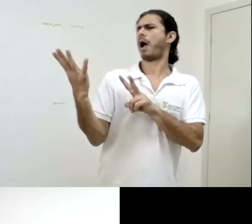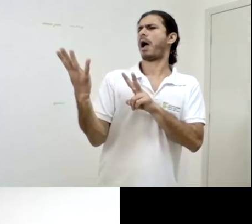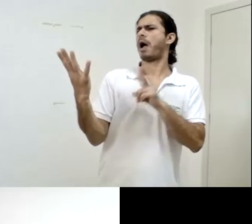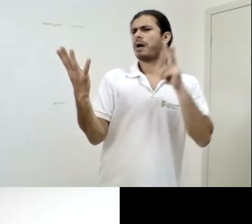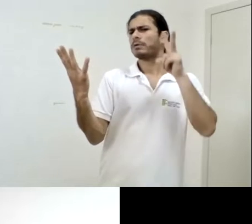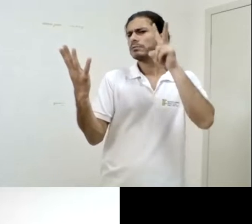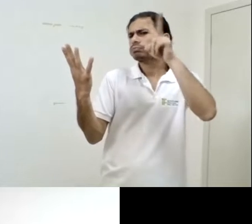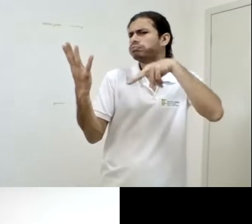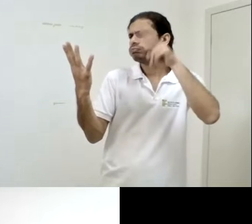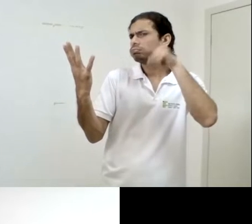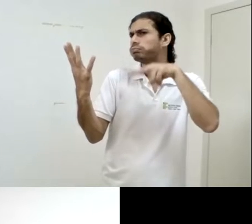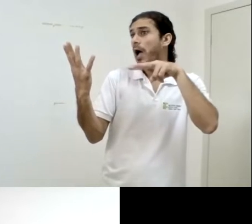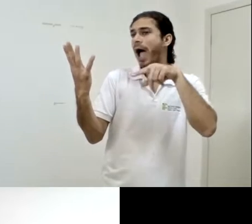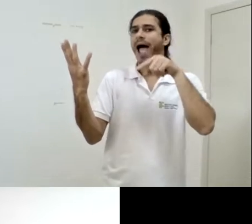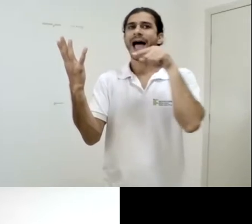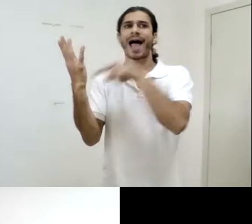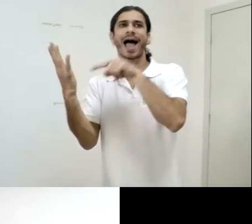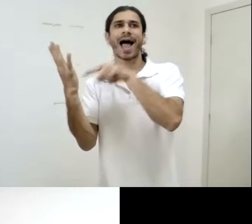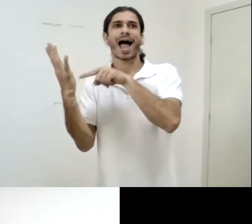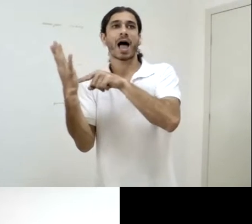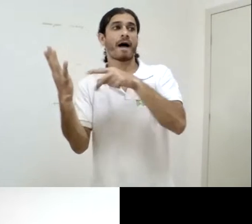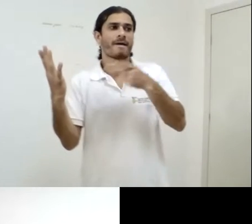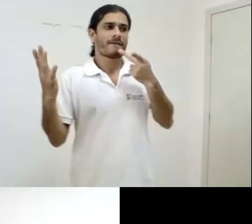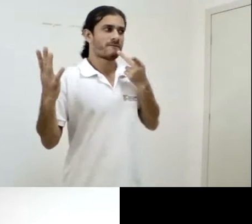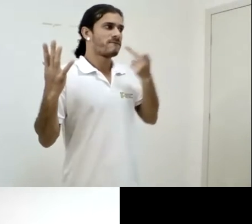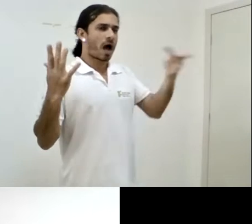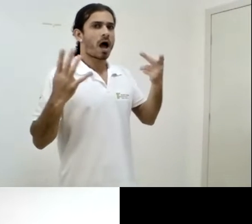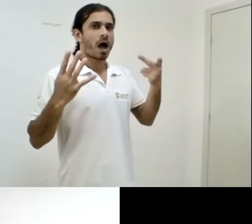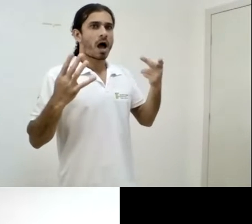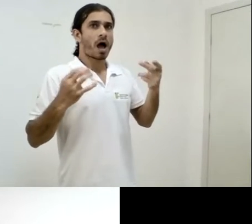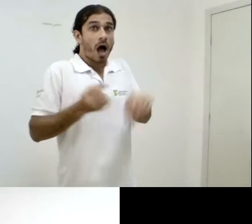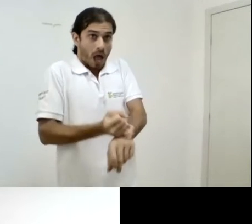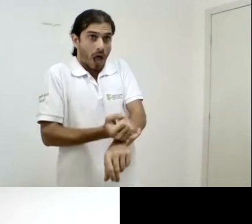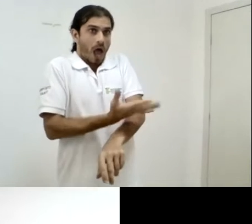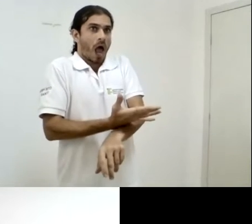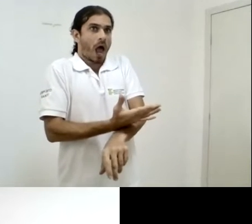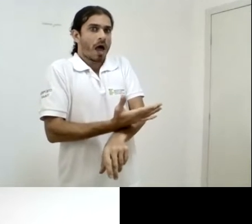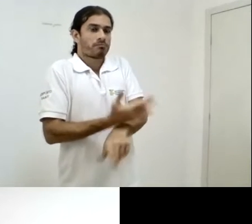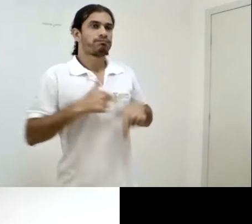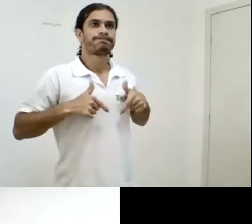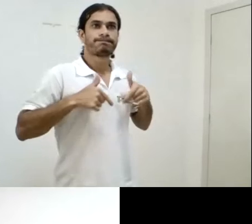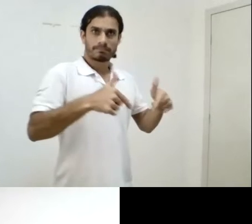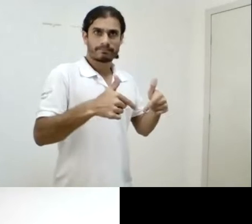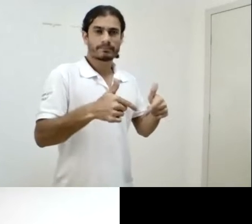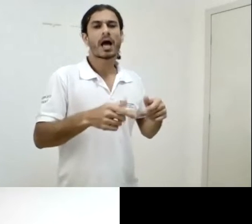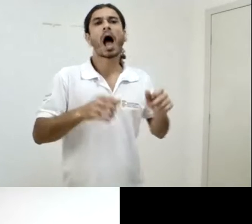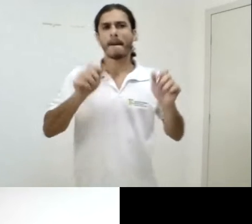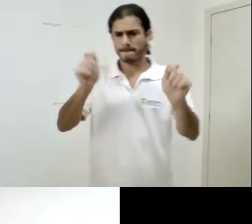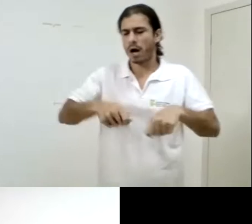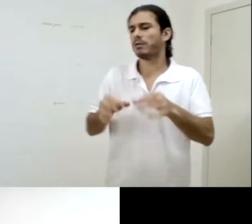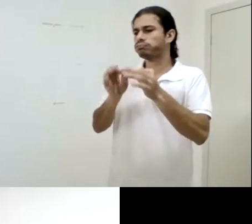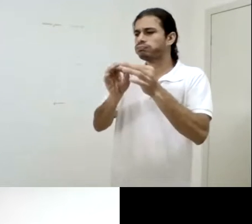sujeitos que falam, mas eles podem ser mensurados. Eles estão mensurados pela recorrência que eles ocorrem, né?